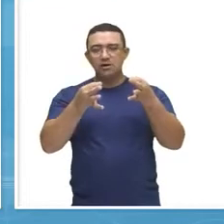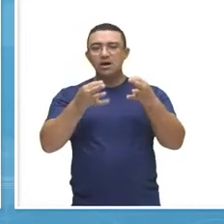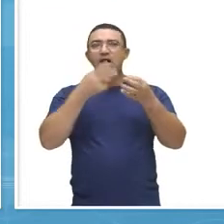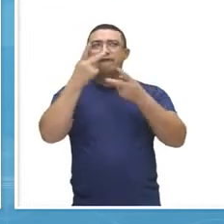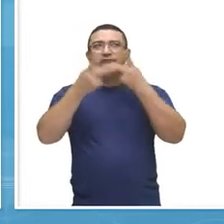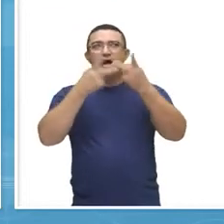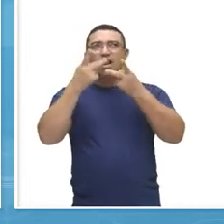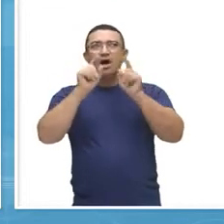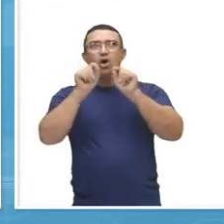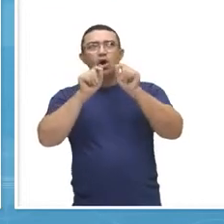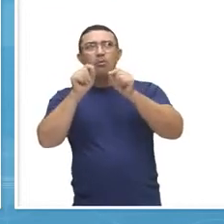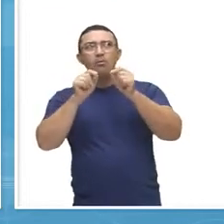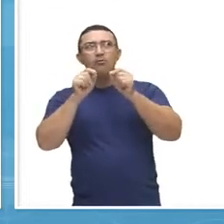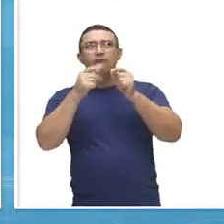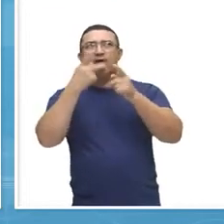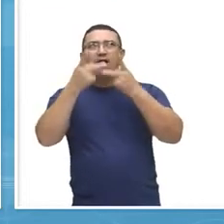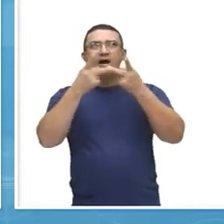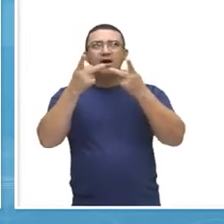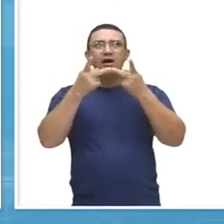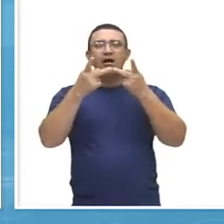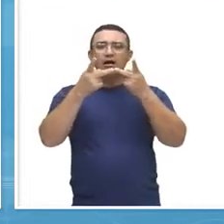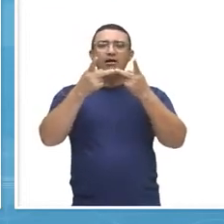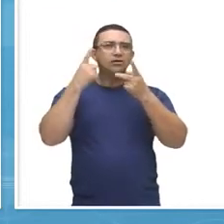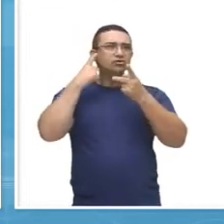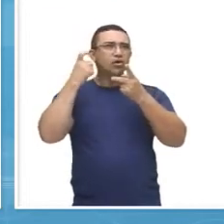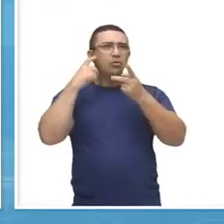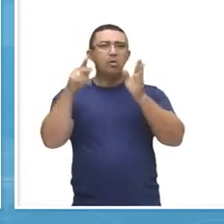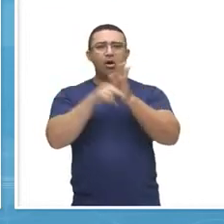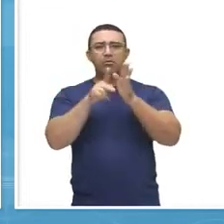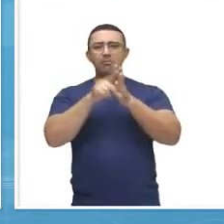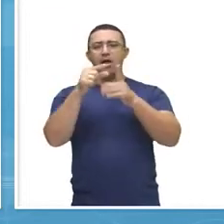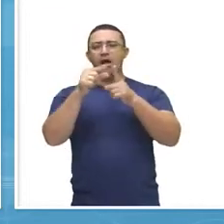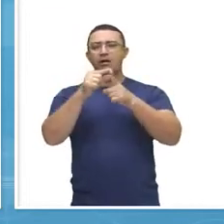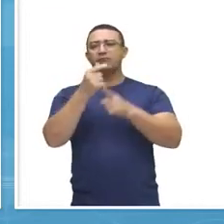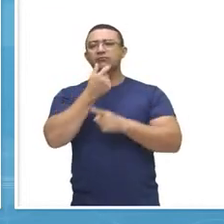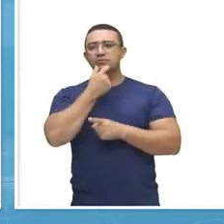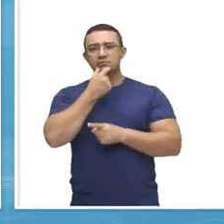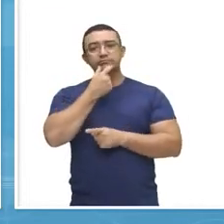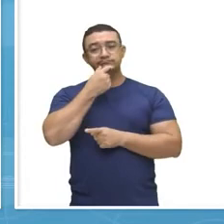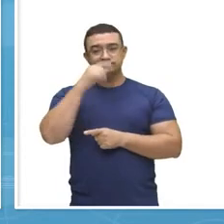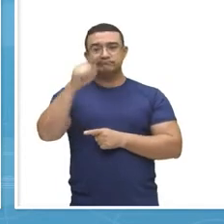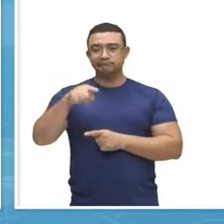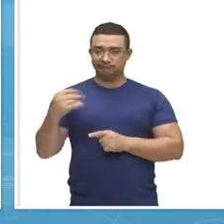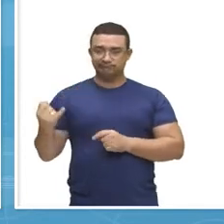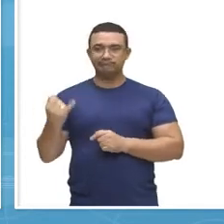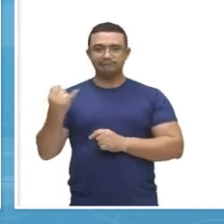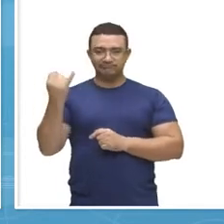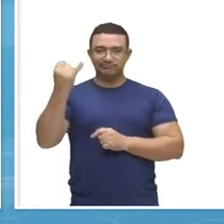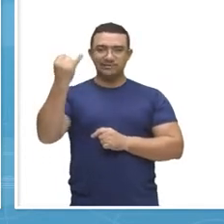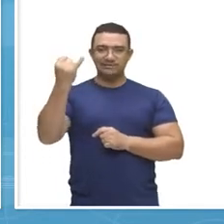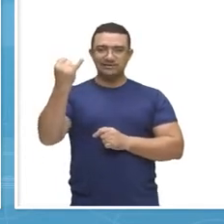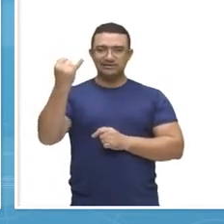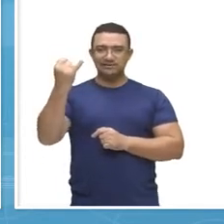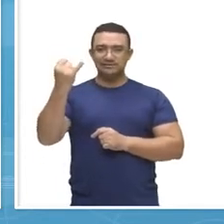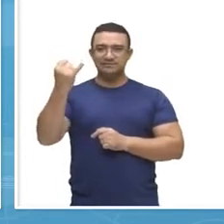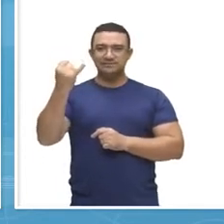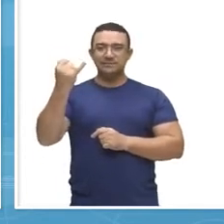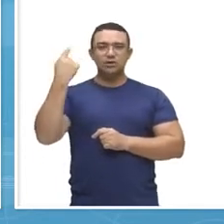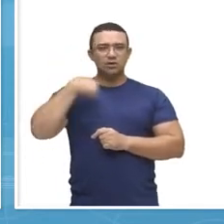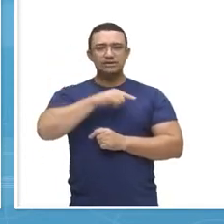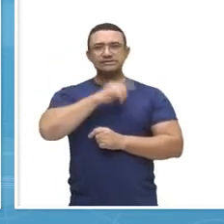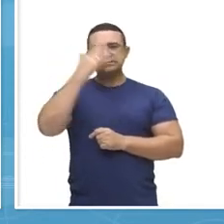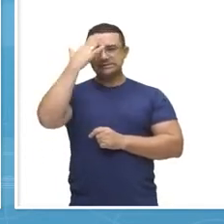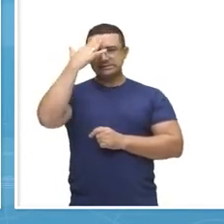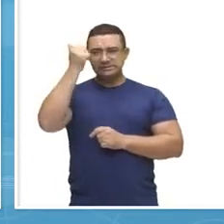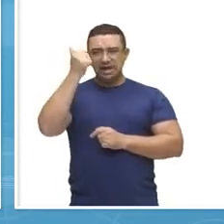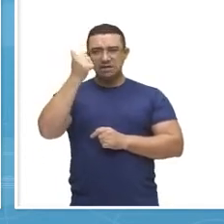fator específico ou de extrema importância, também tem aí a sua importância, sua necessidade, né, para que a gente saiba